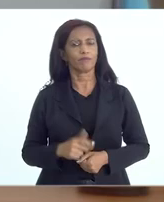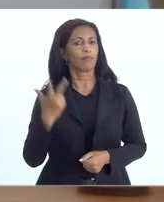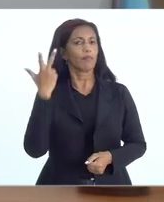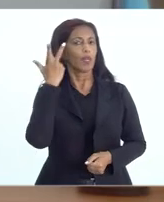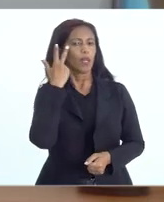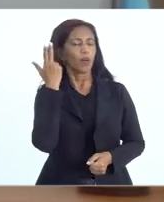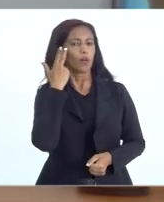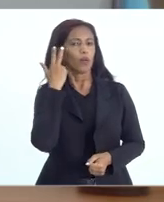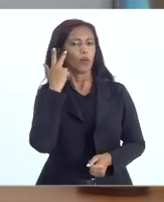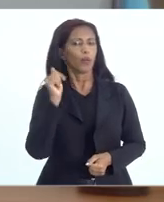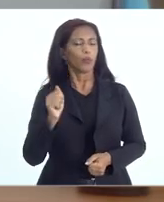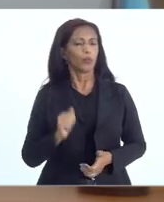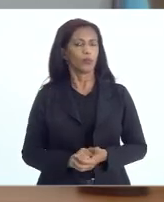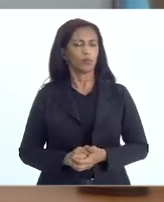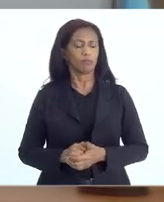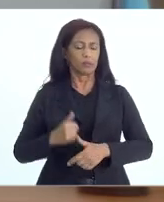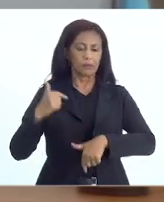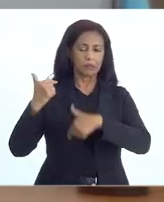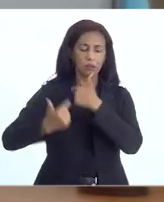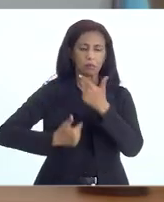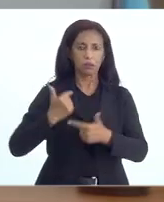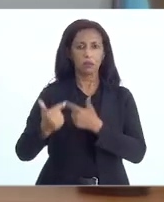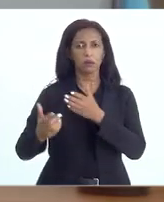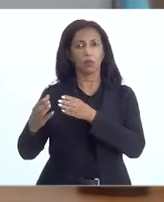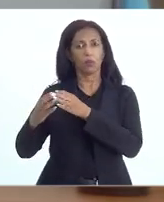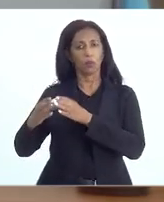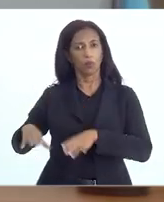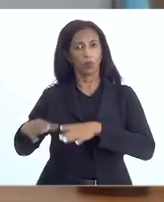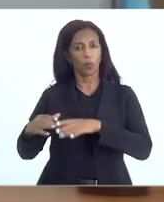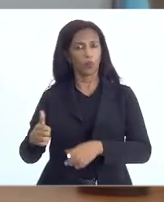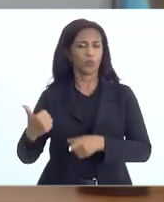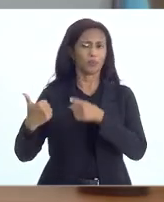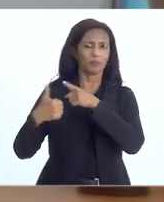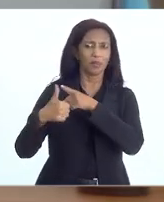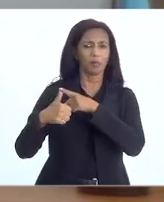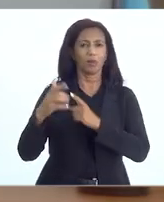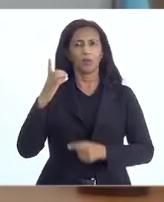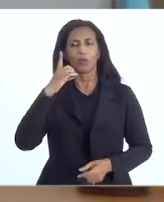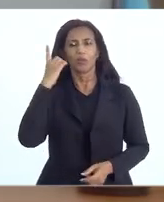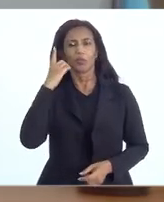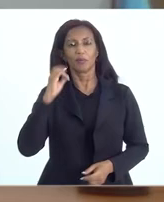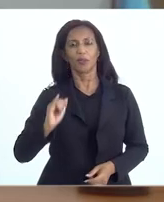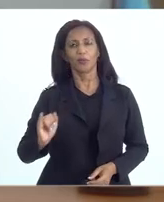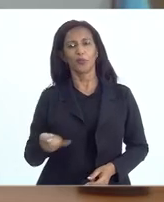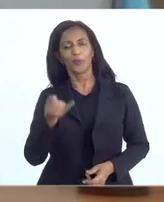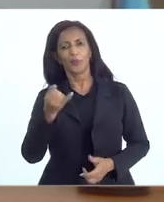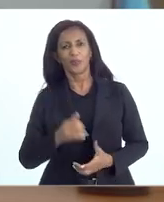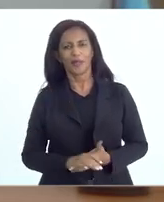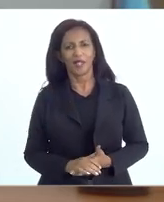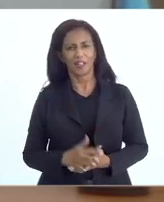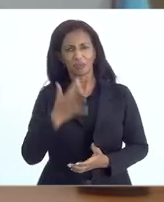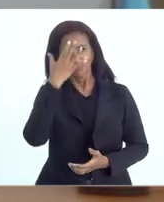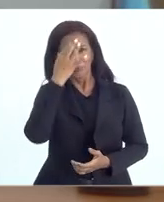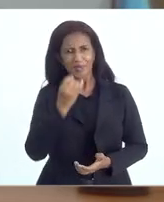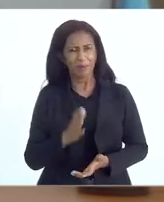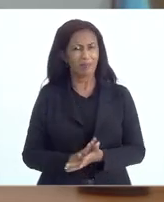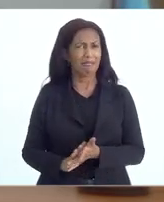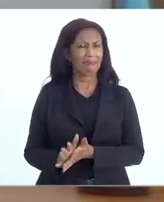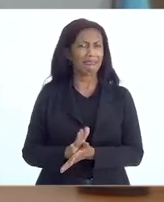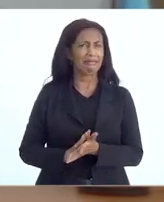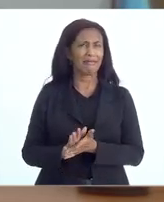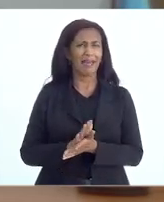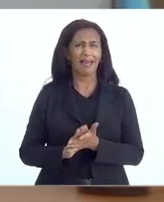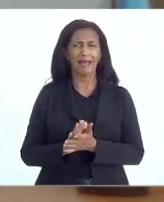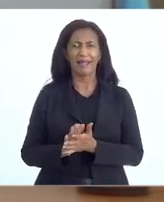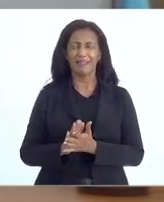comum nessa nessa luta nossa em prol do concurso público meu lugar que ele Deputados de oportunidade né Acho que não sabe absolutamente nada